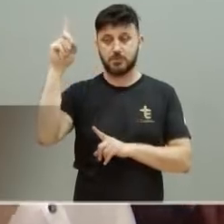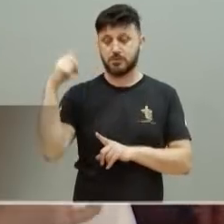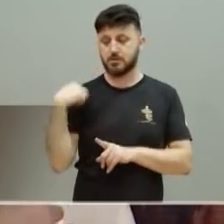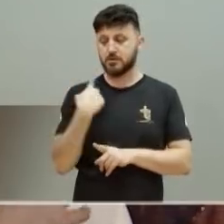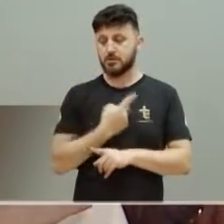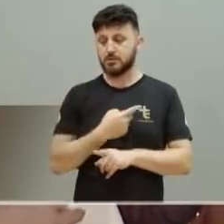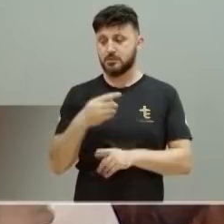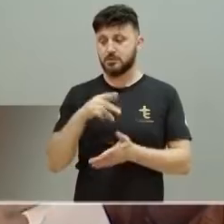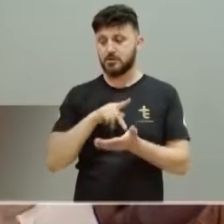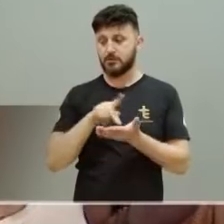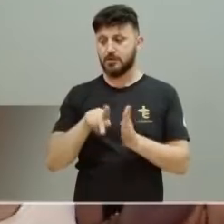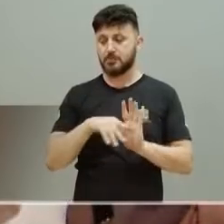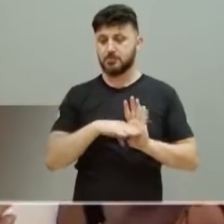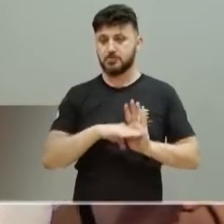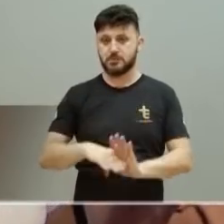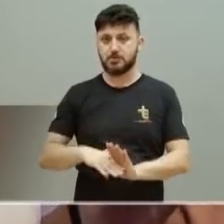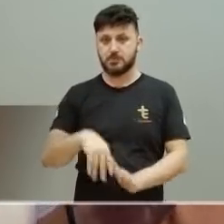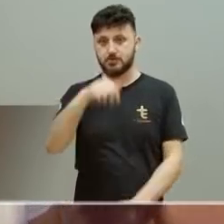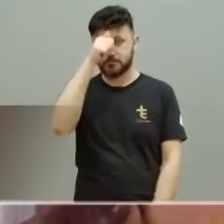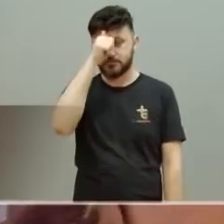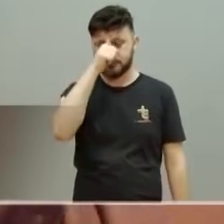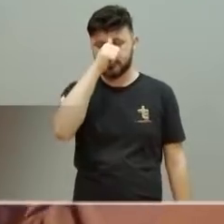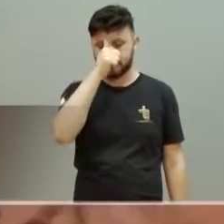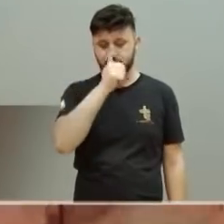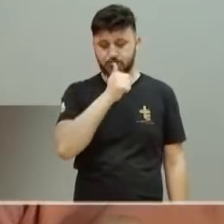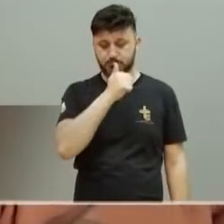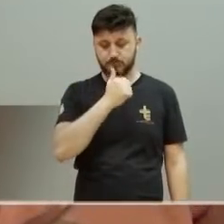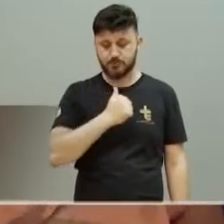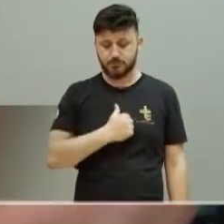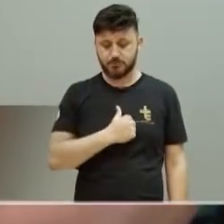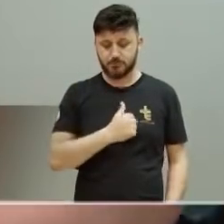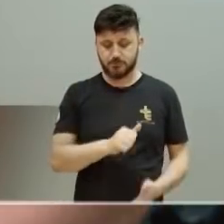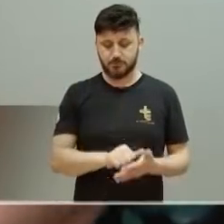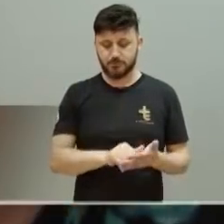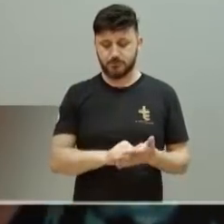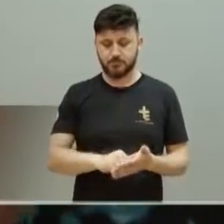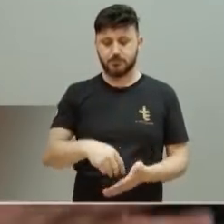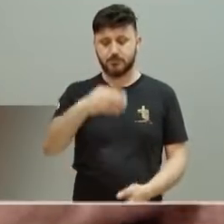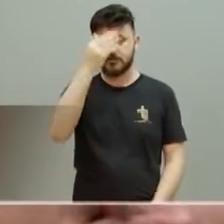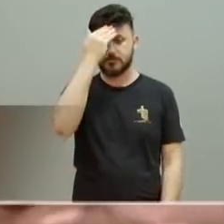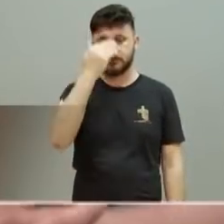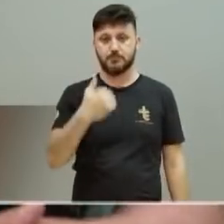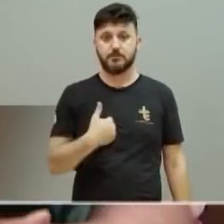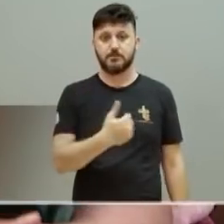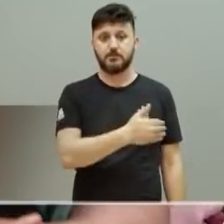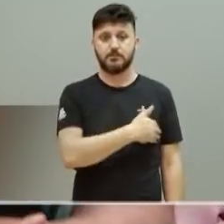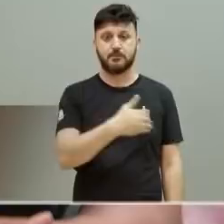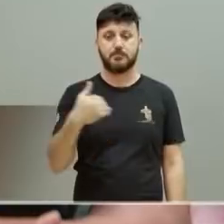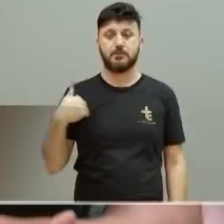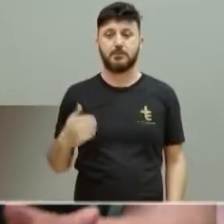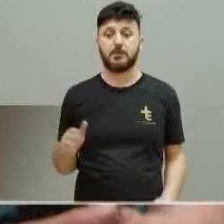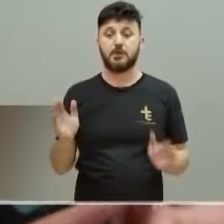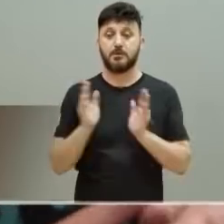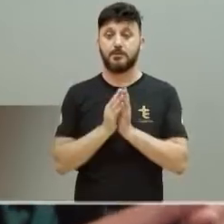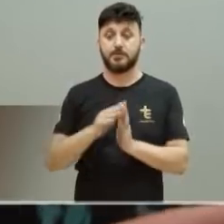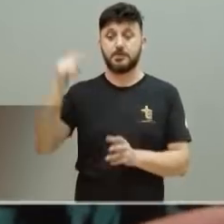dos nossos inimigos. Em nome do Pai, do Filho e do Espírito Santo. Amém. São Padre Pio.